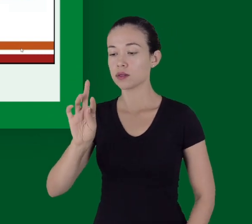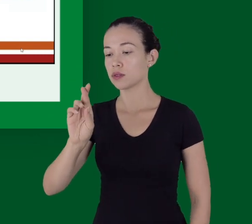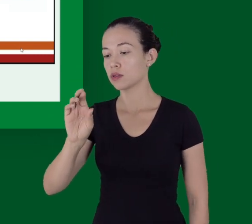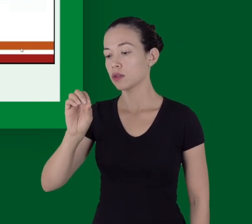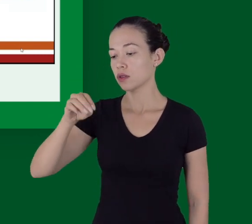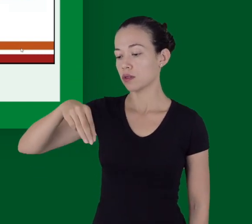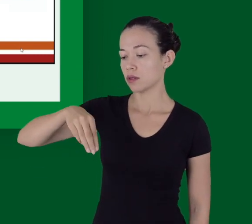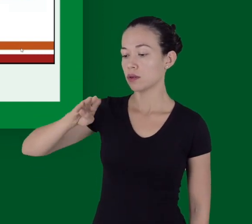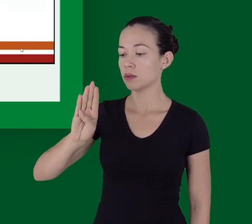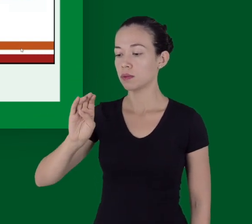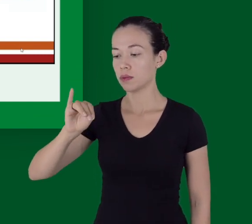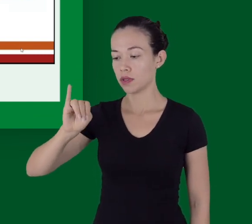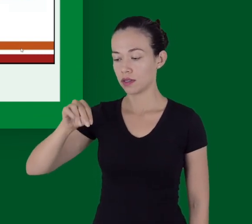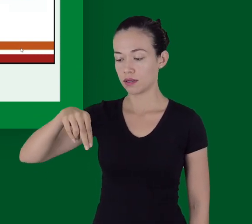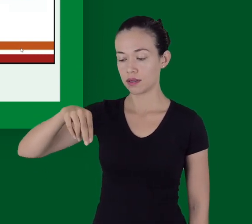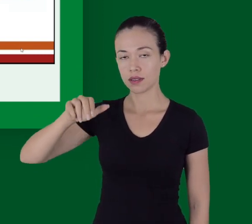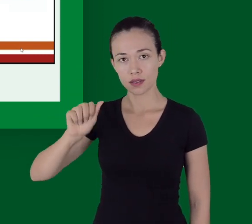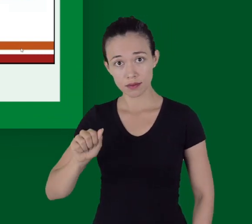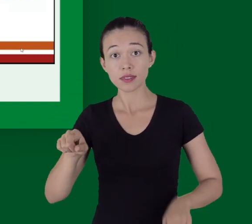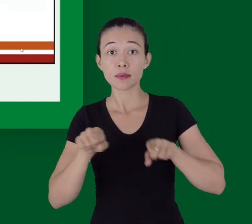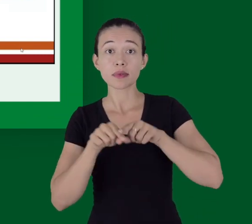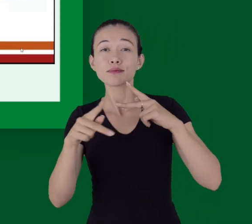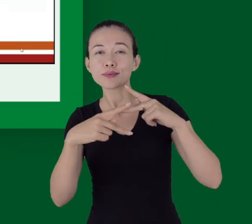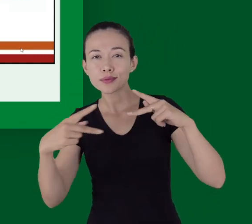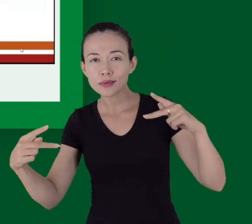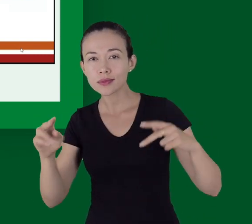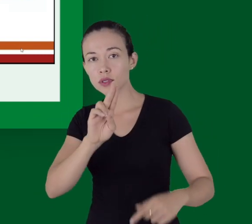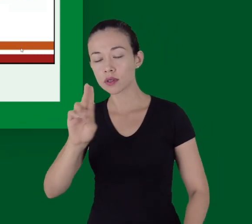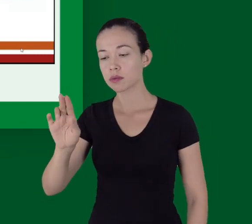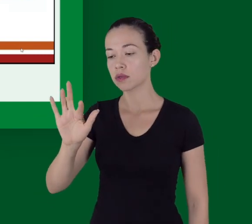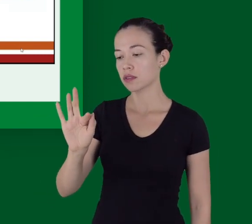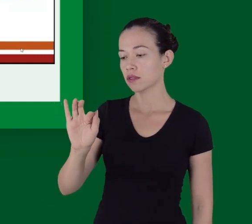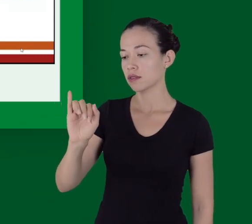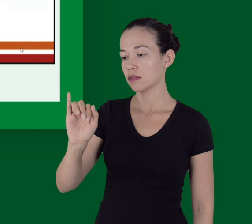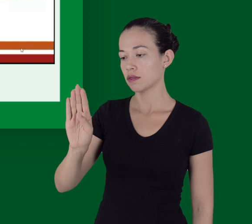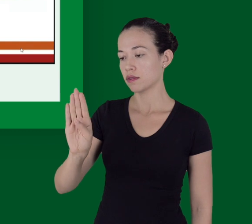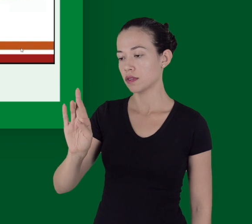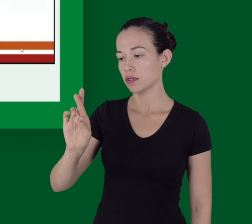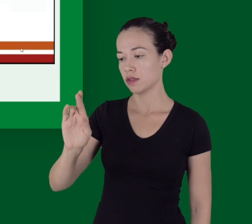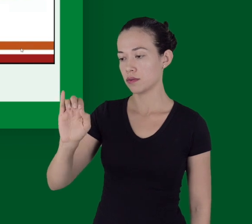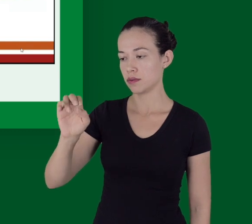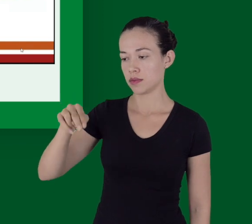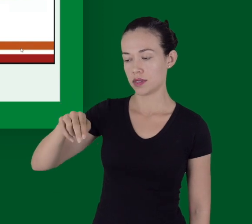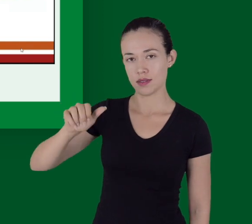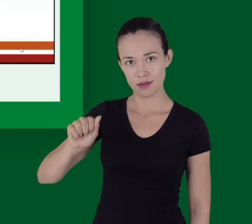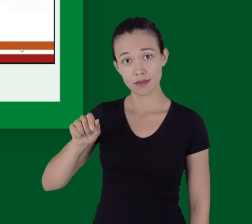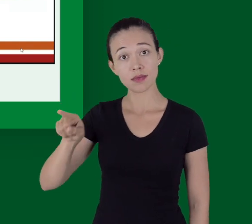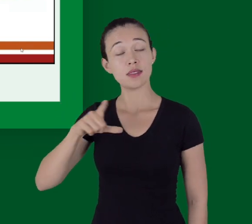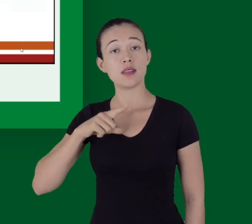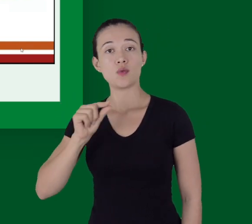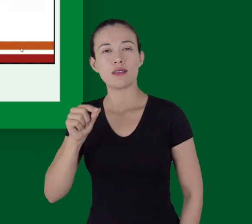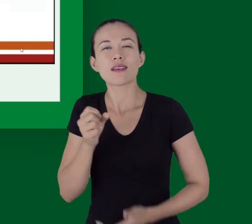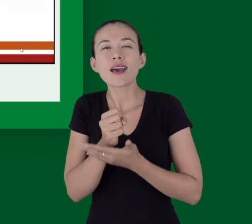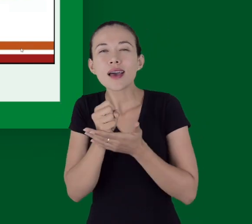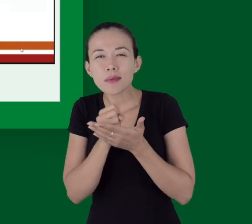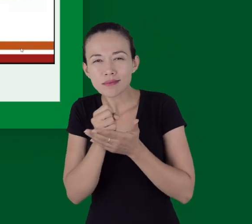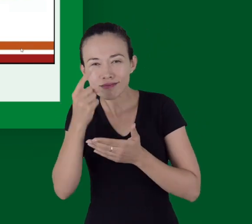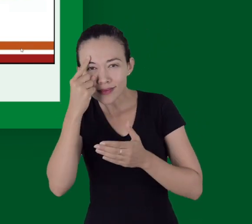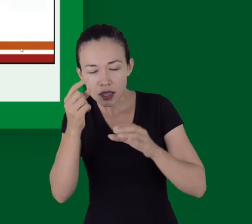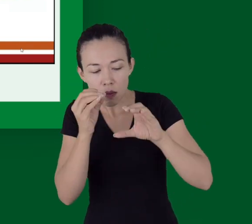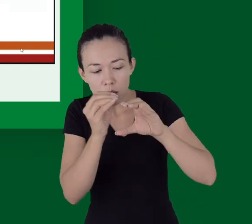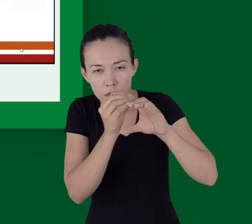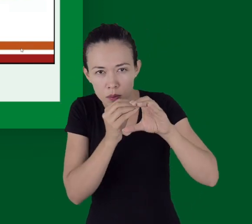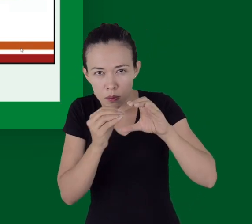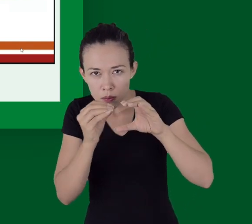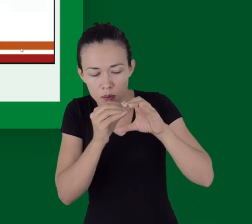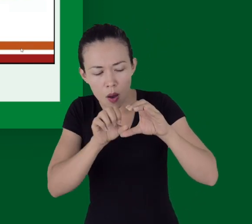parte do coração evita de morrer. Porque depois que morre essa parede, geralmente não volta atrás,